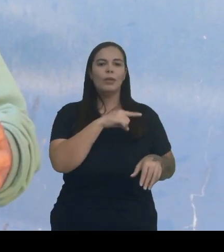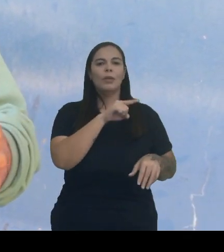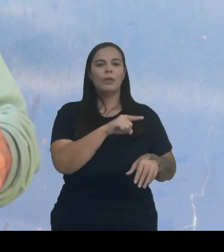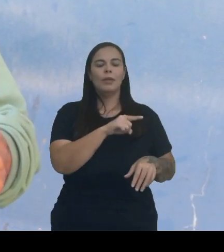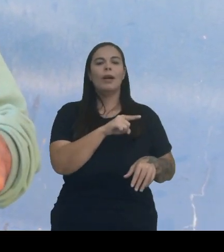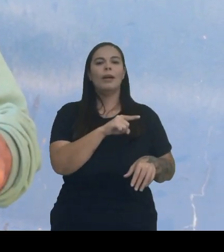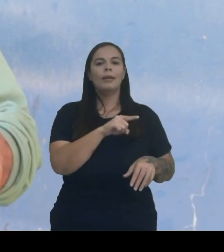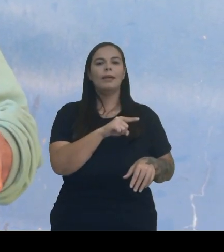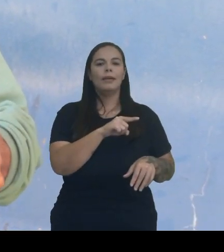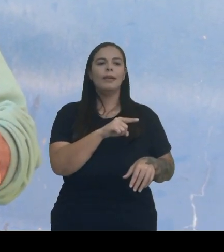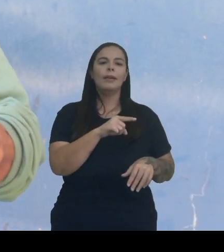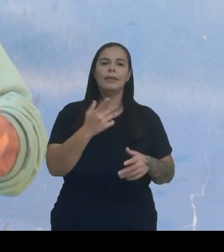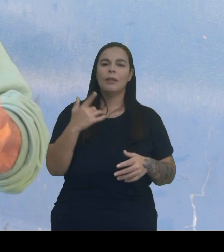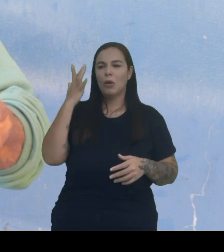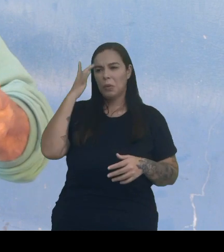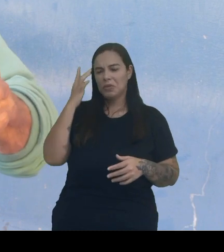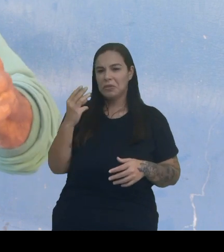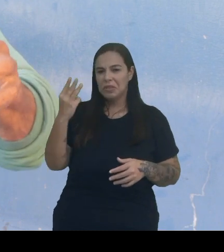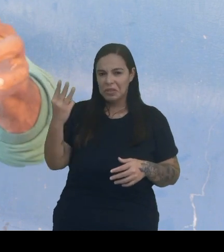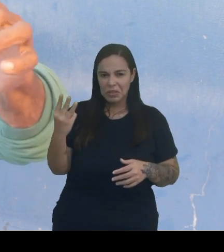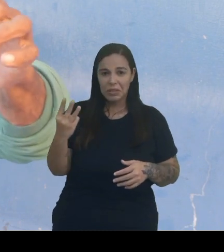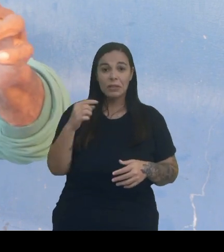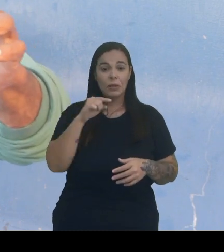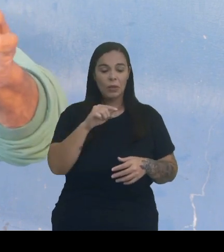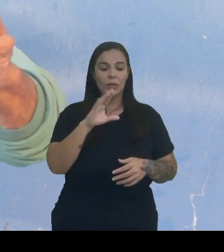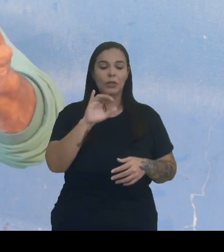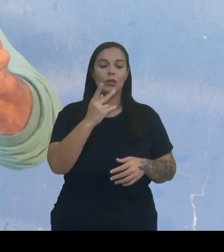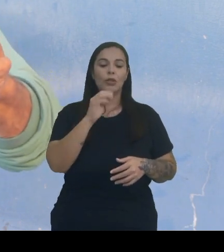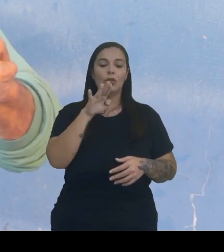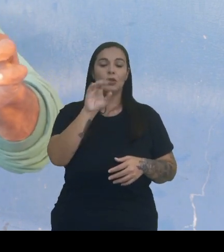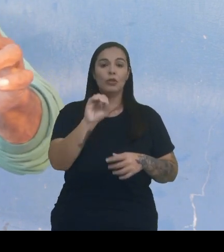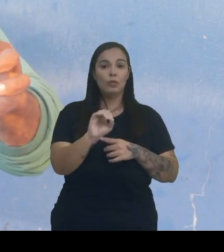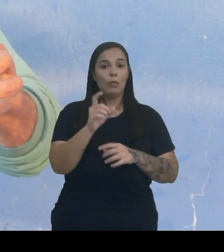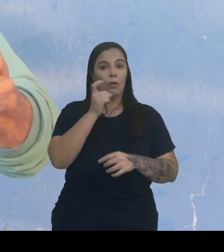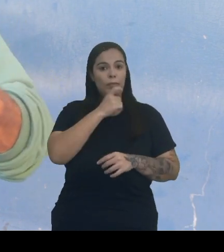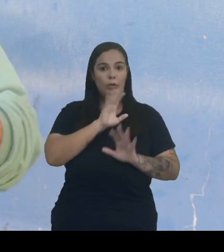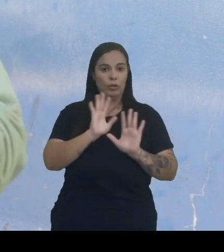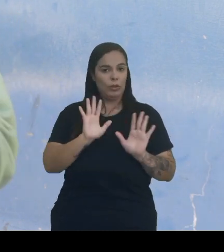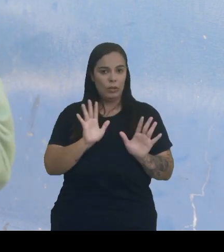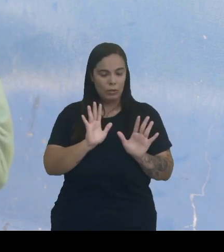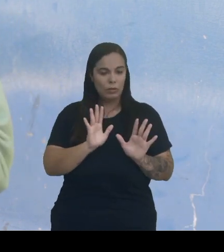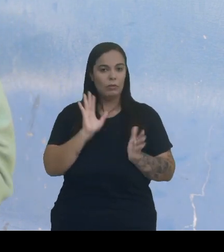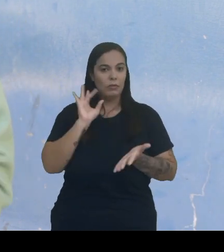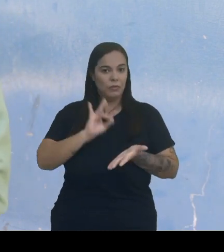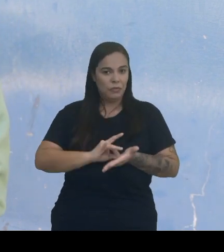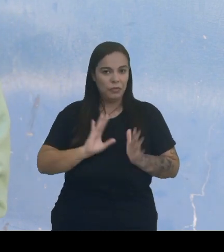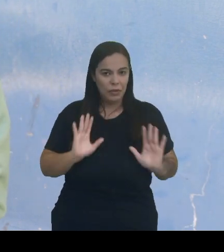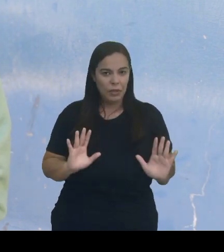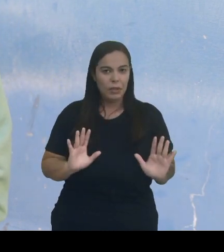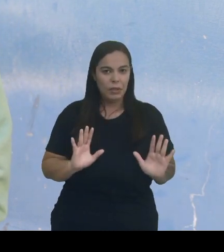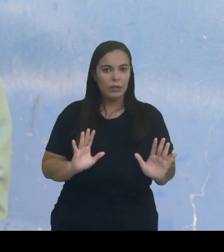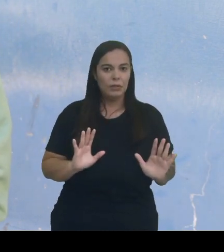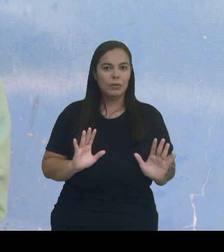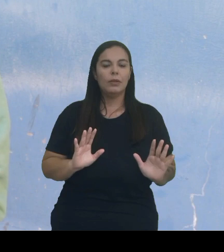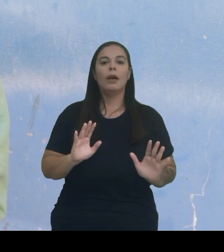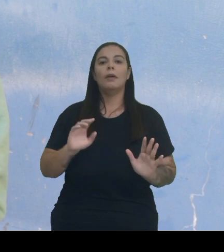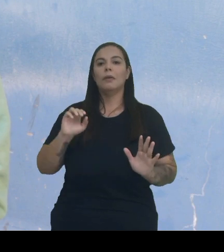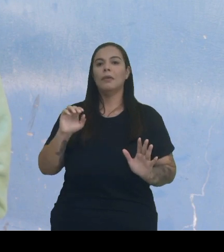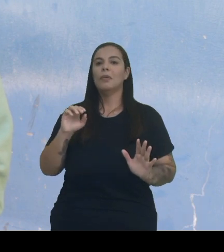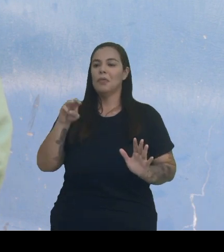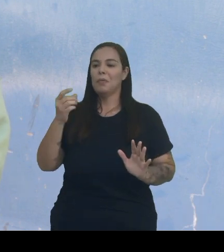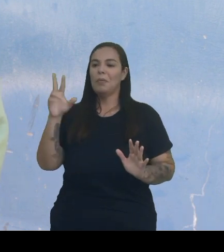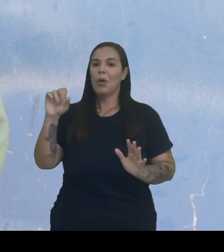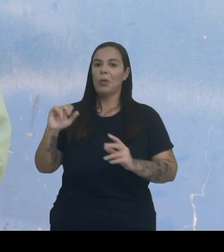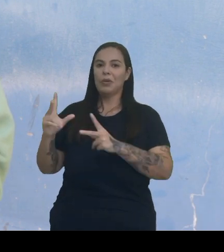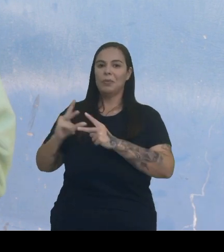chumbo aqui, sem mentir para você, sem mentir, Esse Maurinho que me deu. Esse chumbo aqui, hein? Maurinho que deu